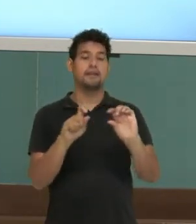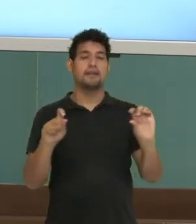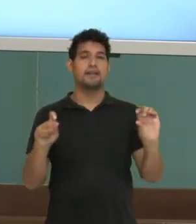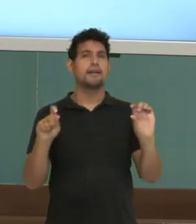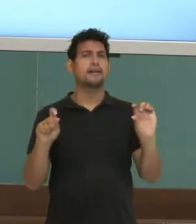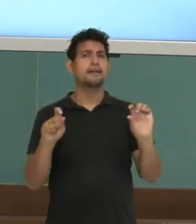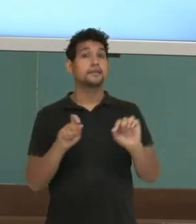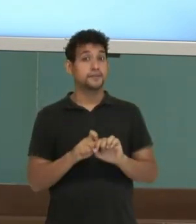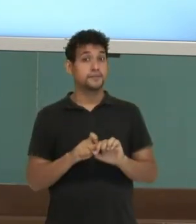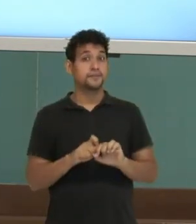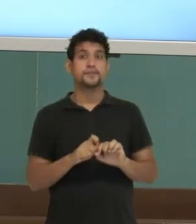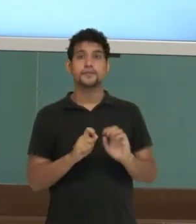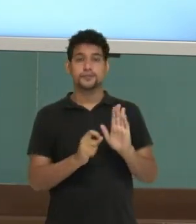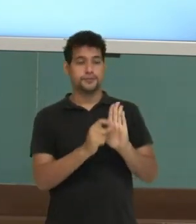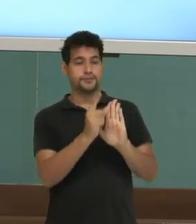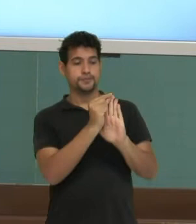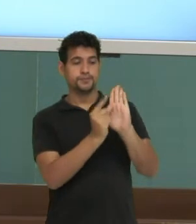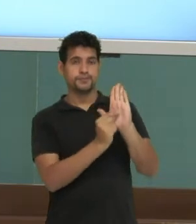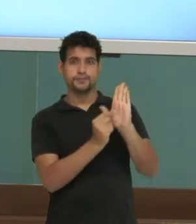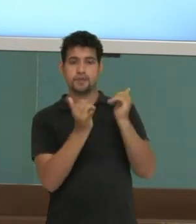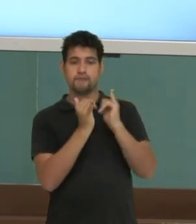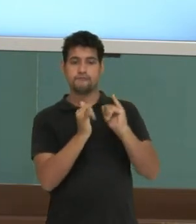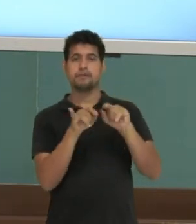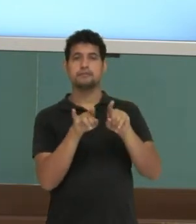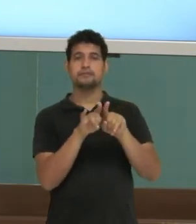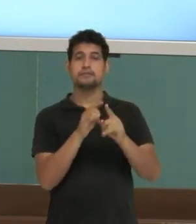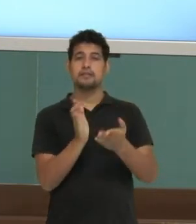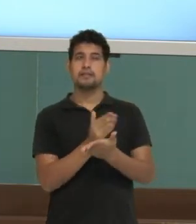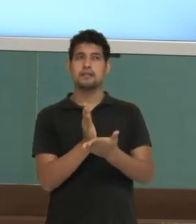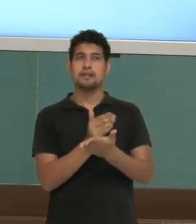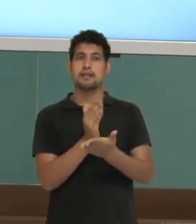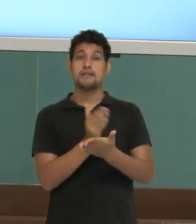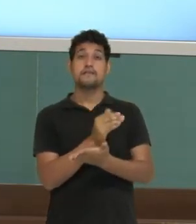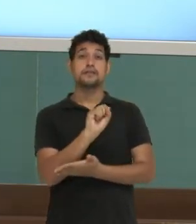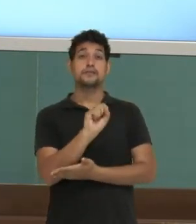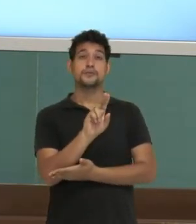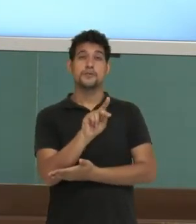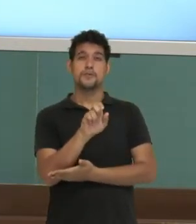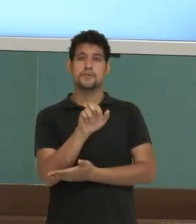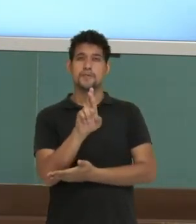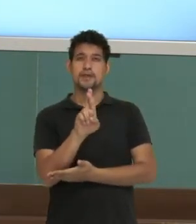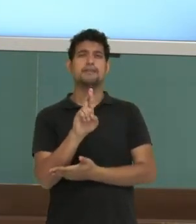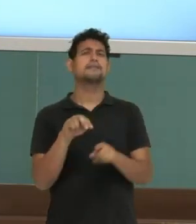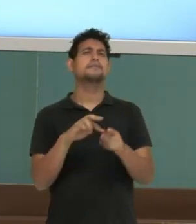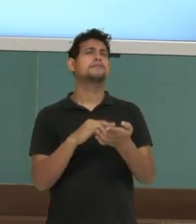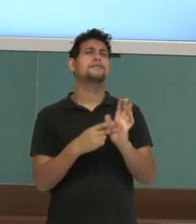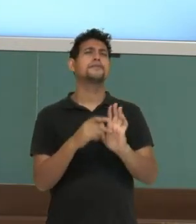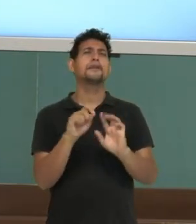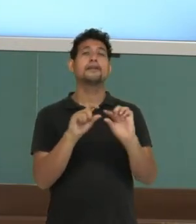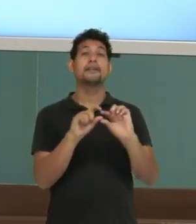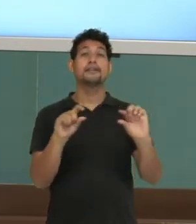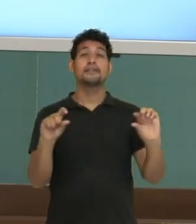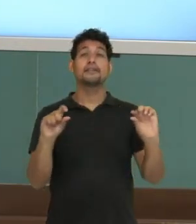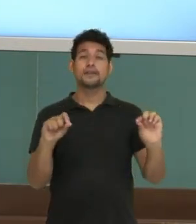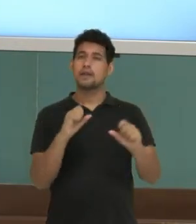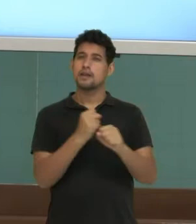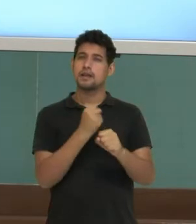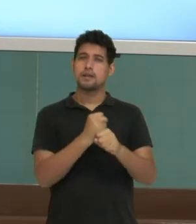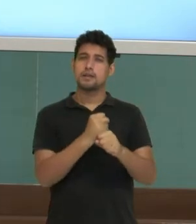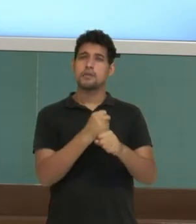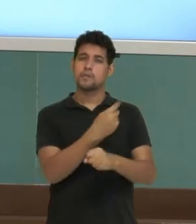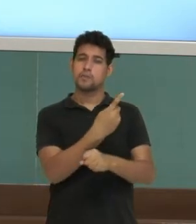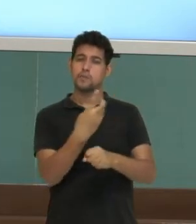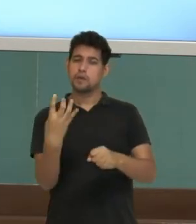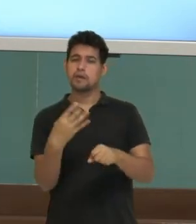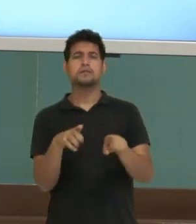de um artigo, né, de uma notícia da revista super interessante, cujo título é Estações do Ano.